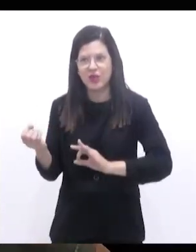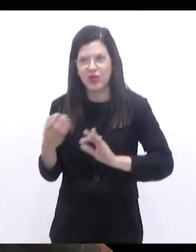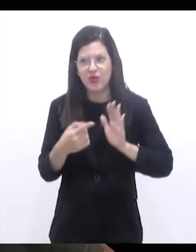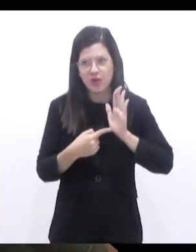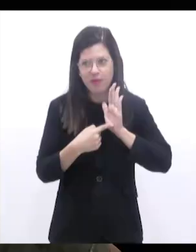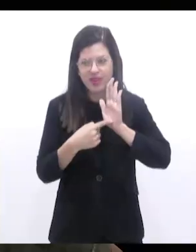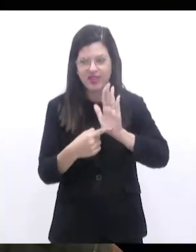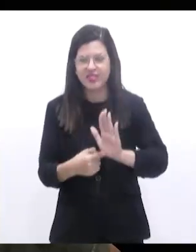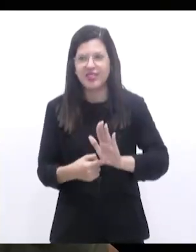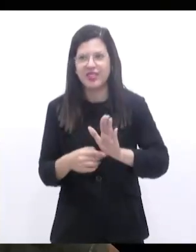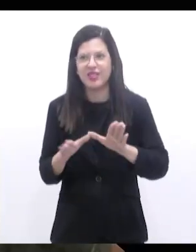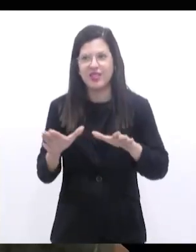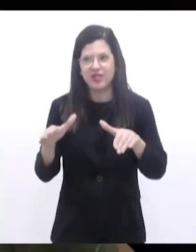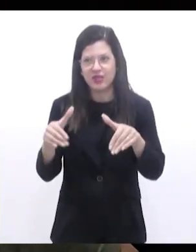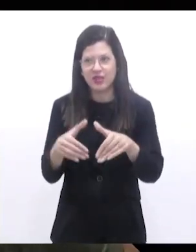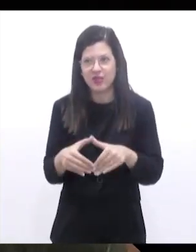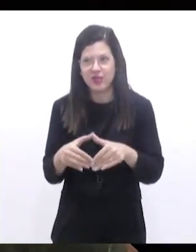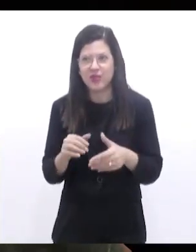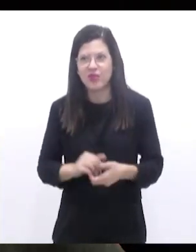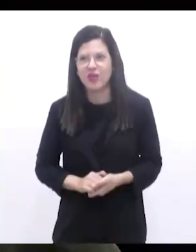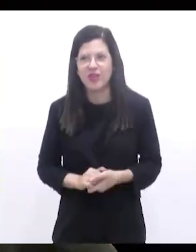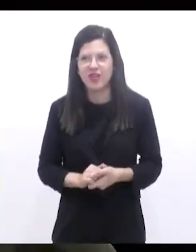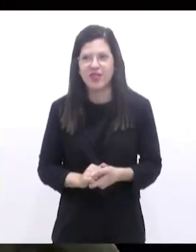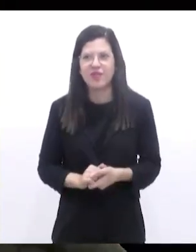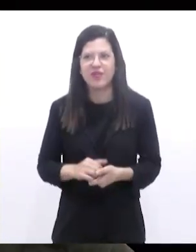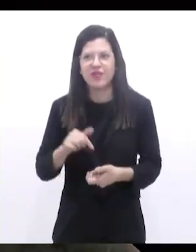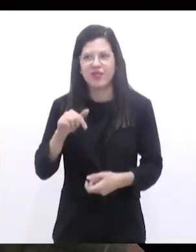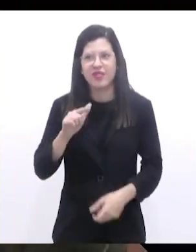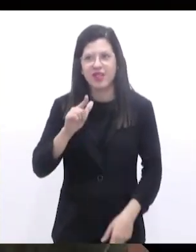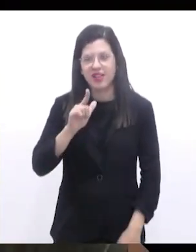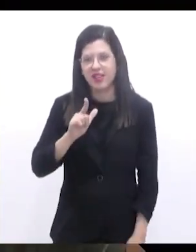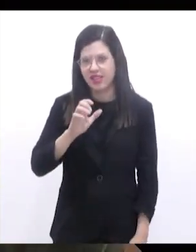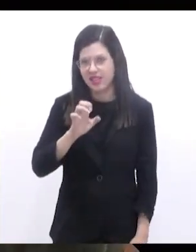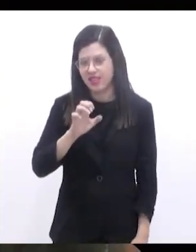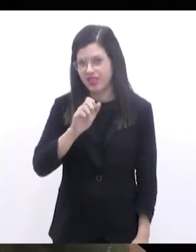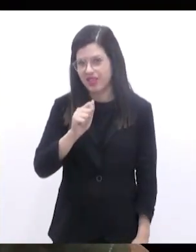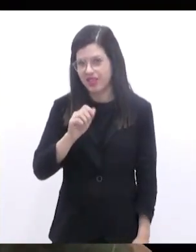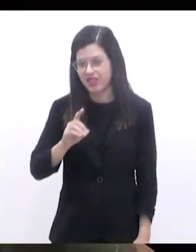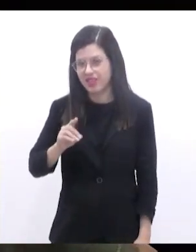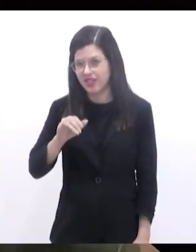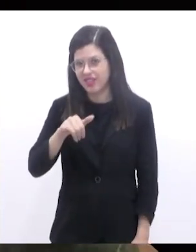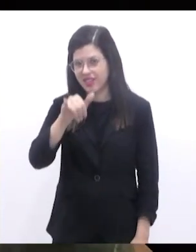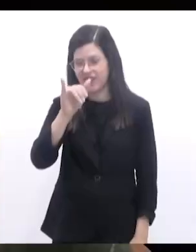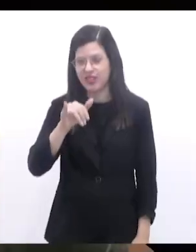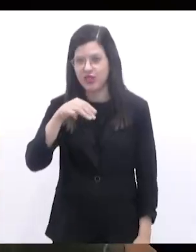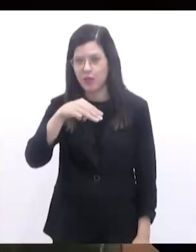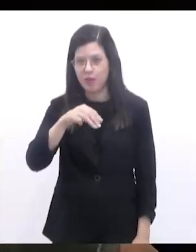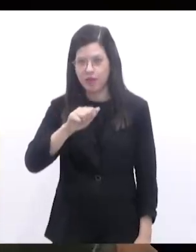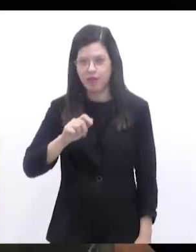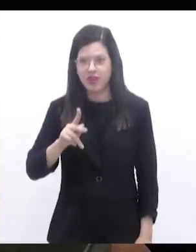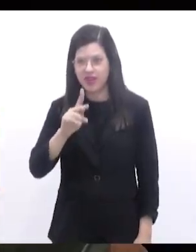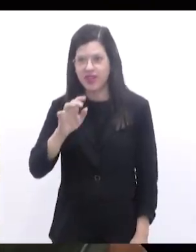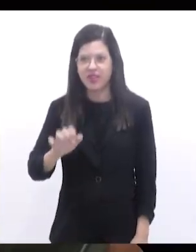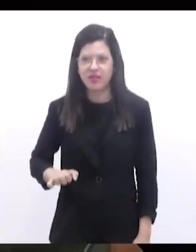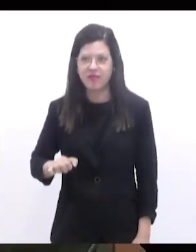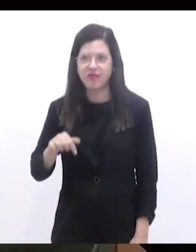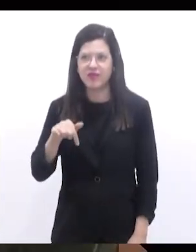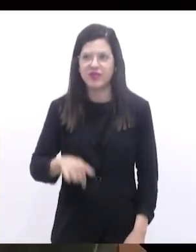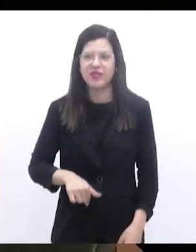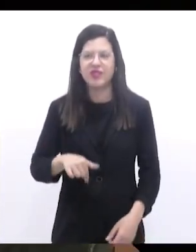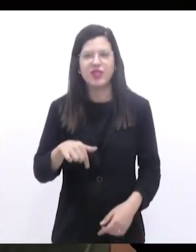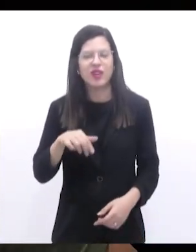da nossa companhia, a Cia Falácia, Macbeth, Lady Macbeth. A partir do texto A Tragédia de Macbeth, de